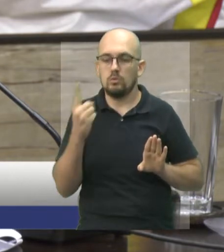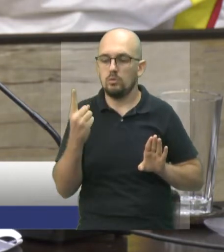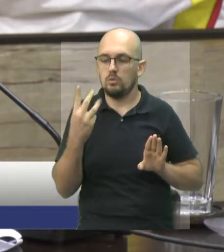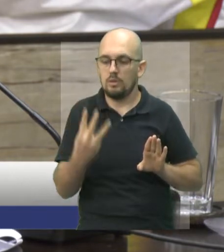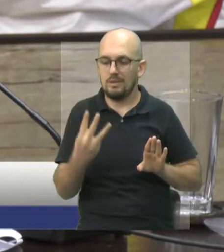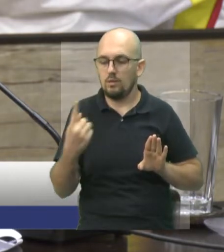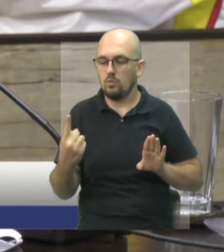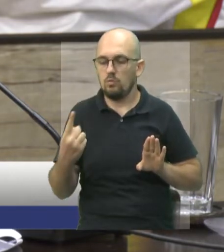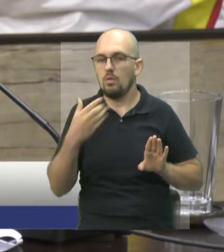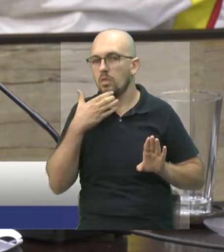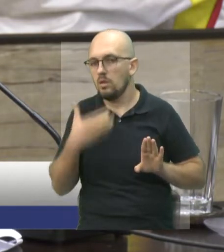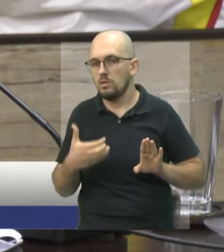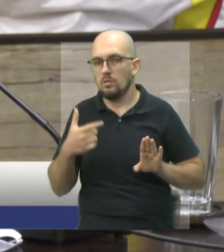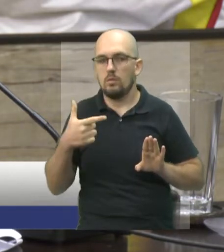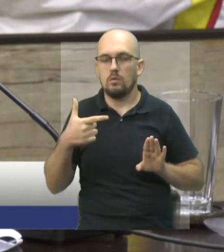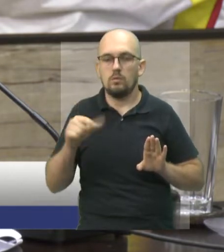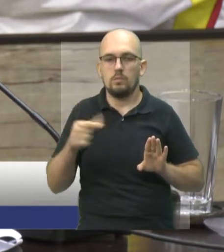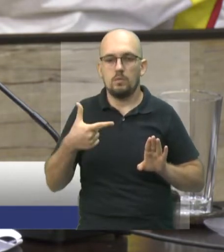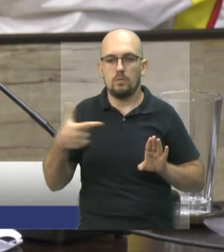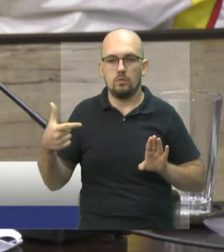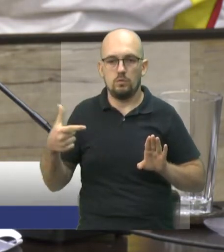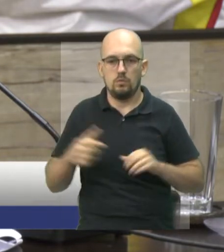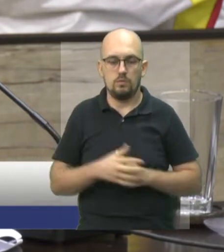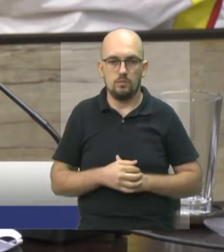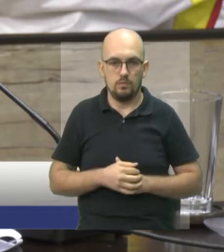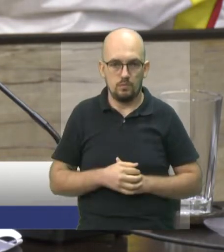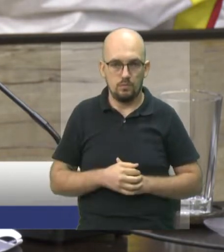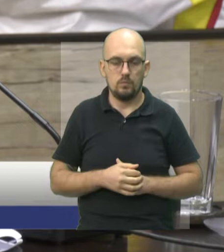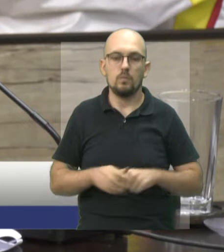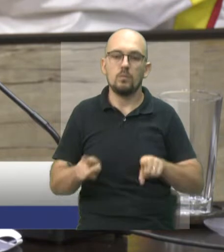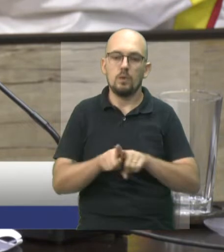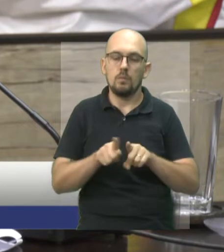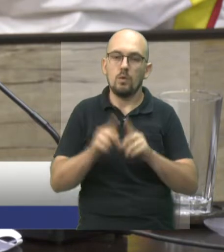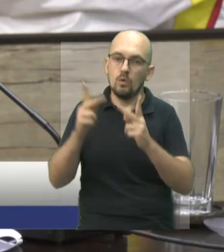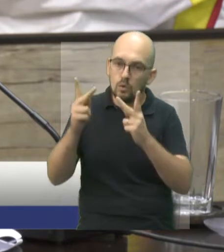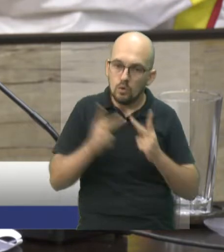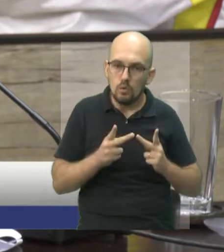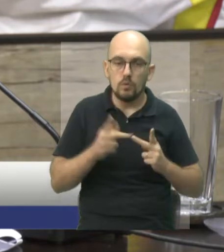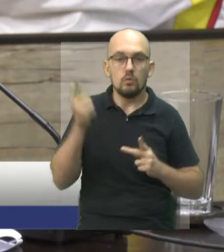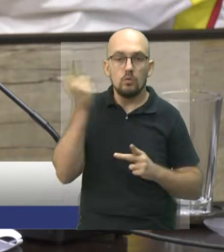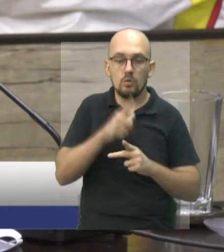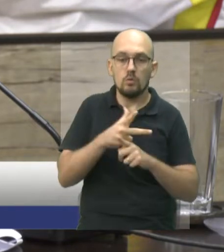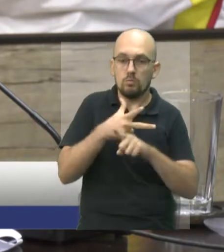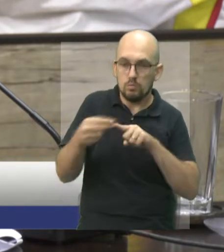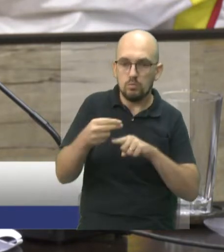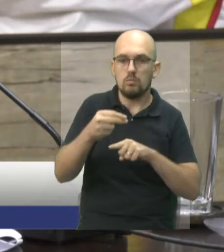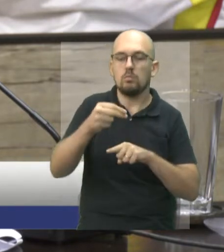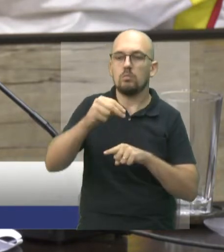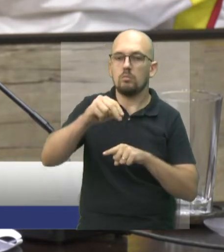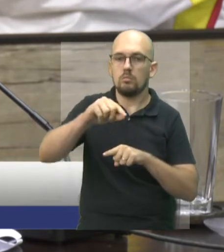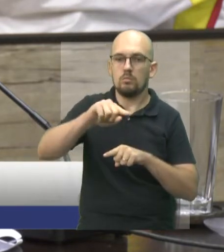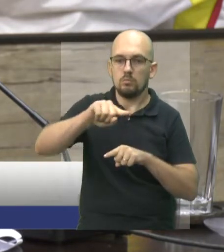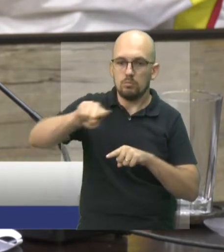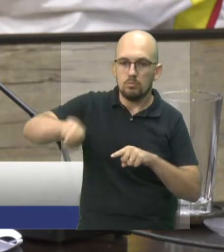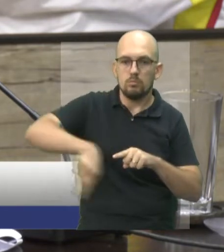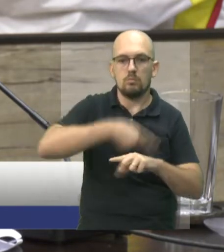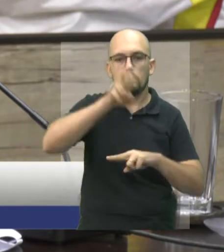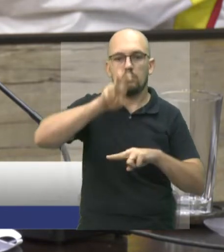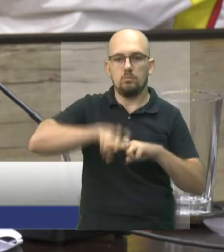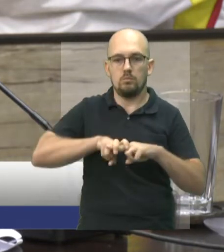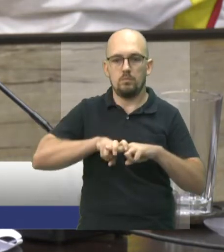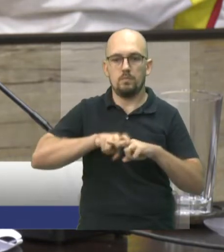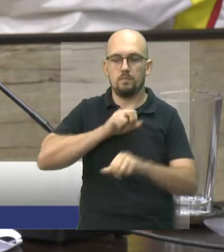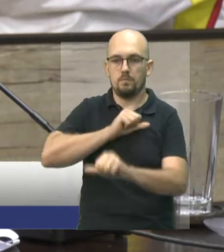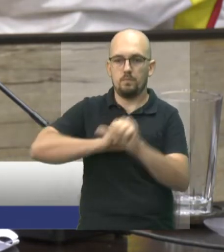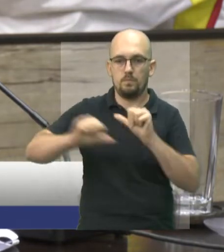de dezembro de 2022. E convido os eleitos para assumirem seus lugares nesta